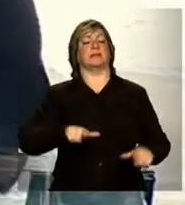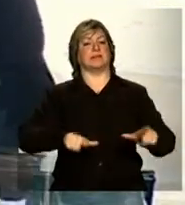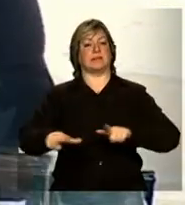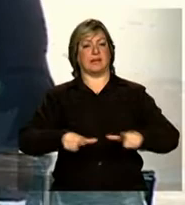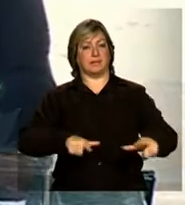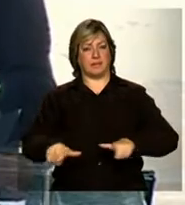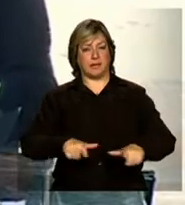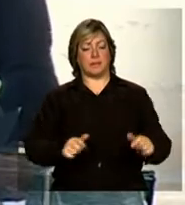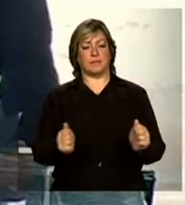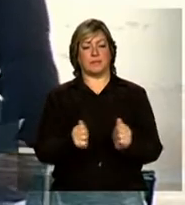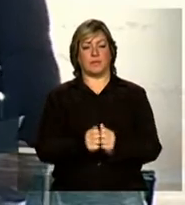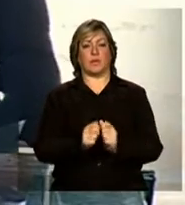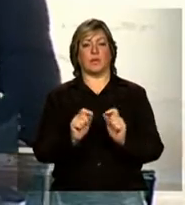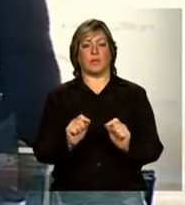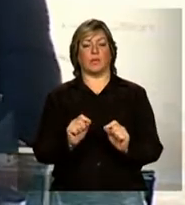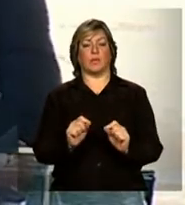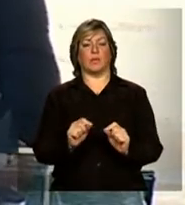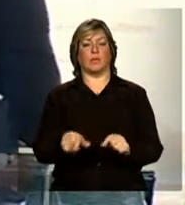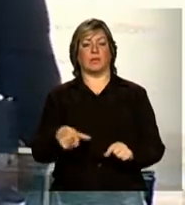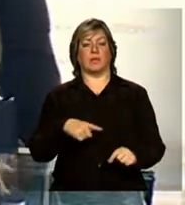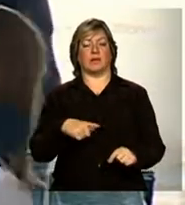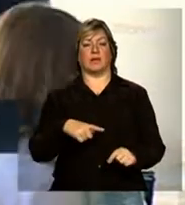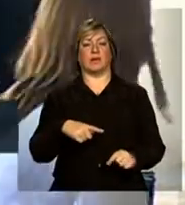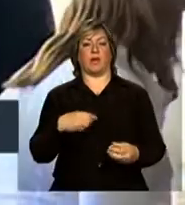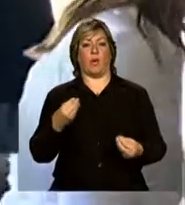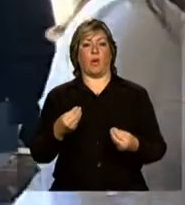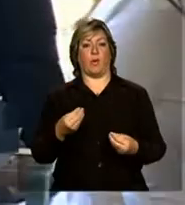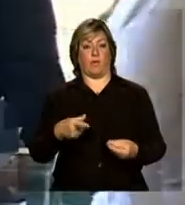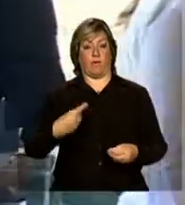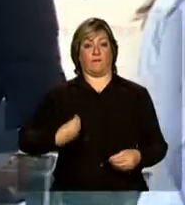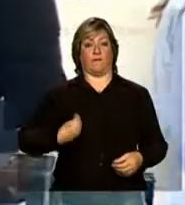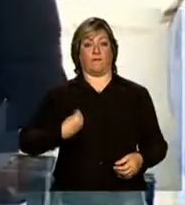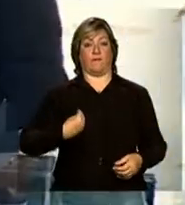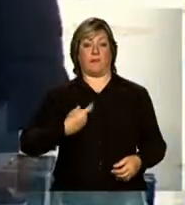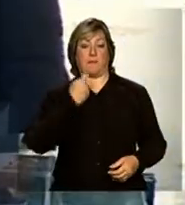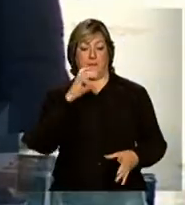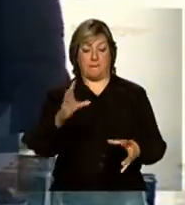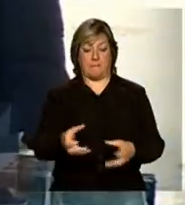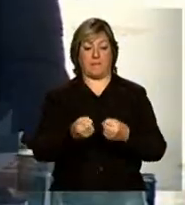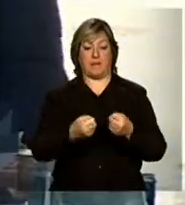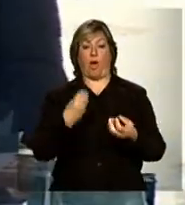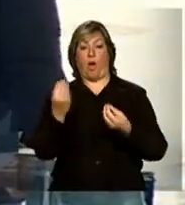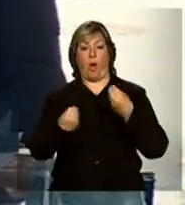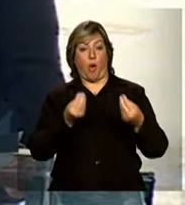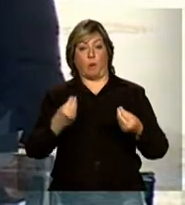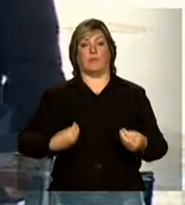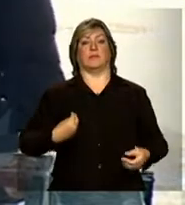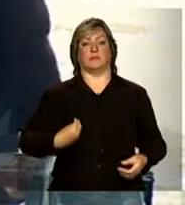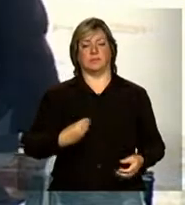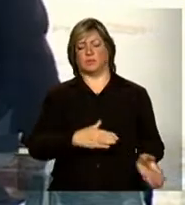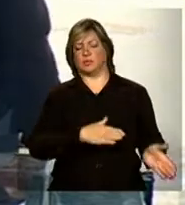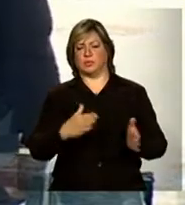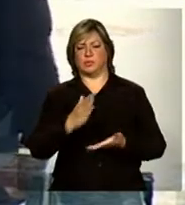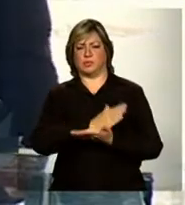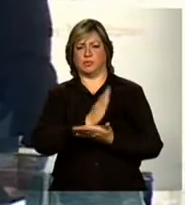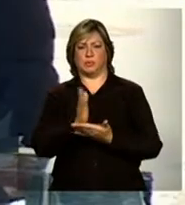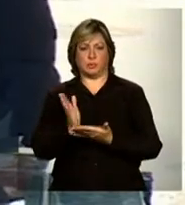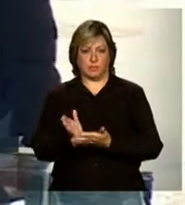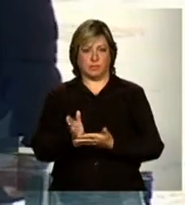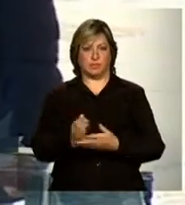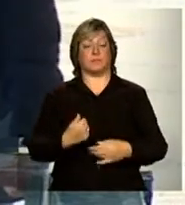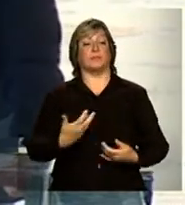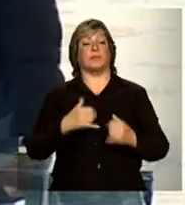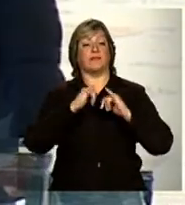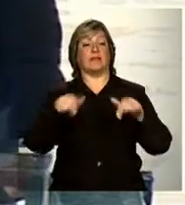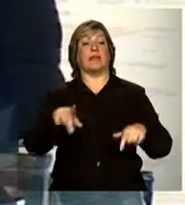com já com a manipulação do Peixe Vivo também durante todo o seu processo quero dizer